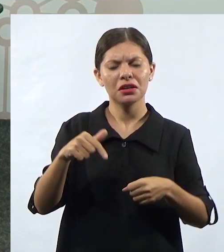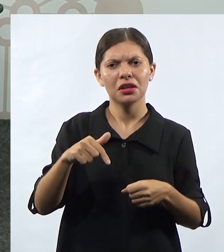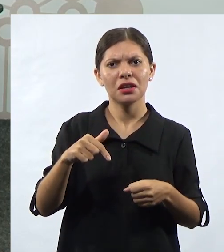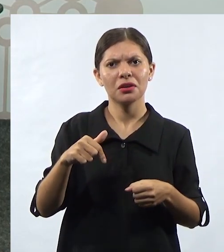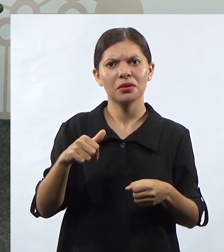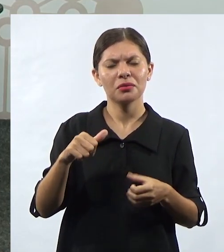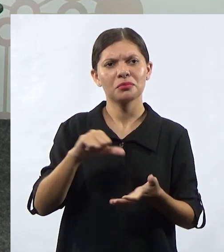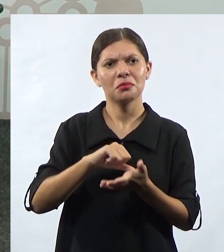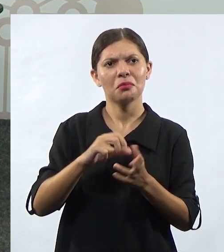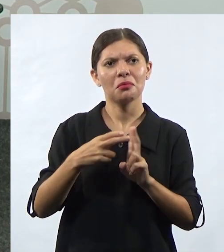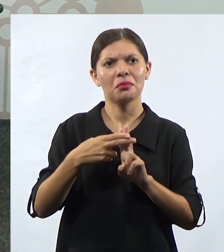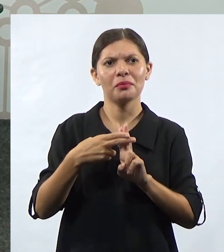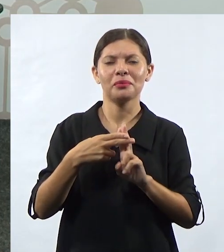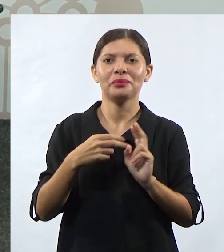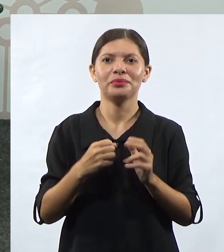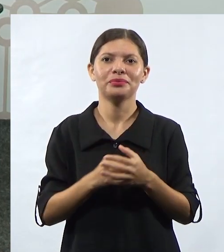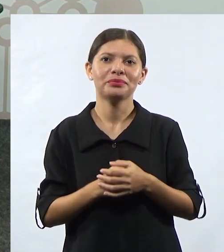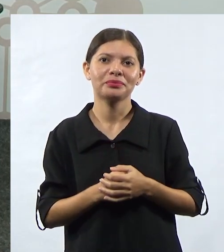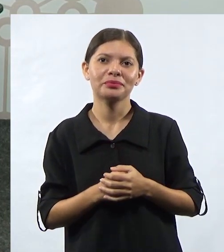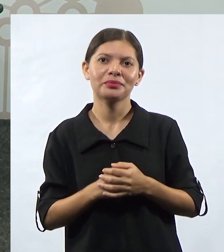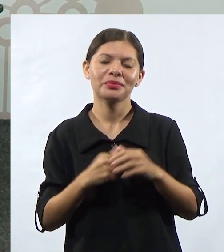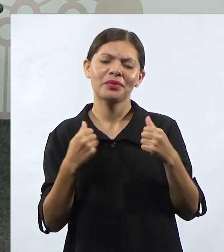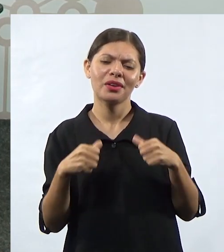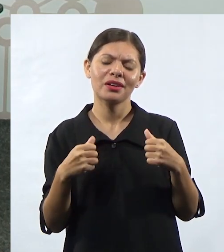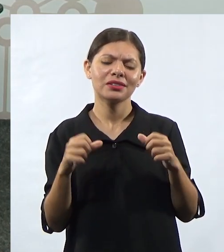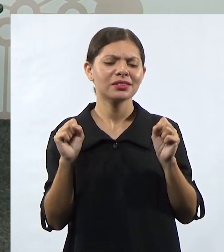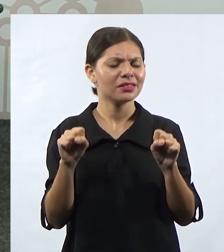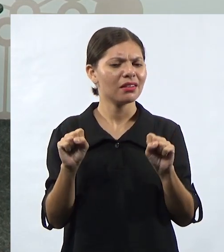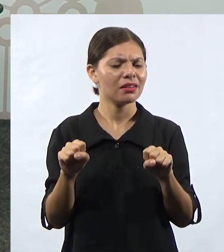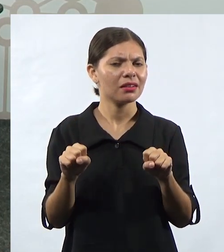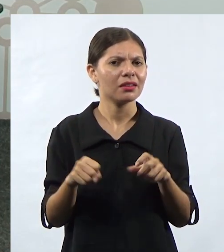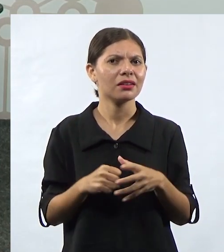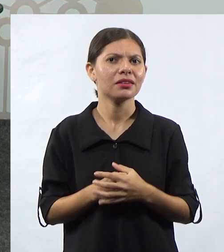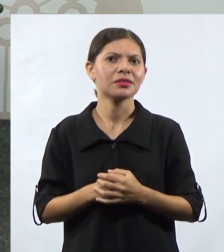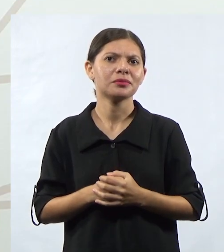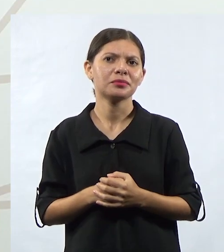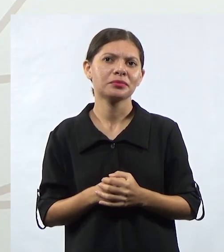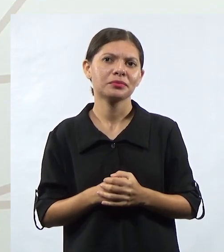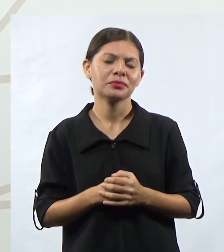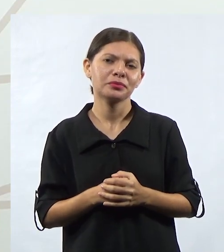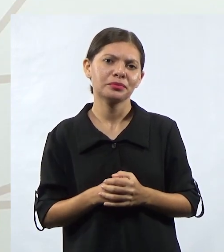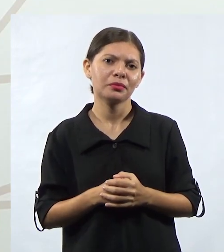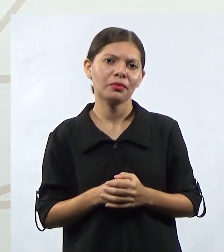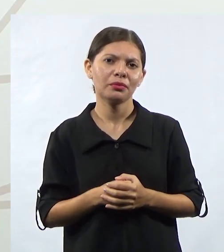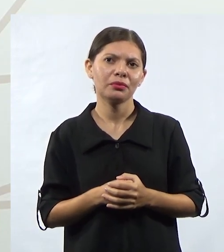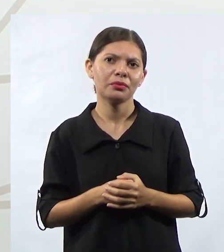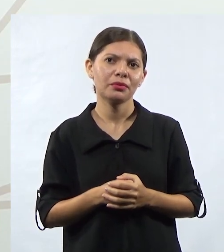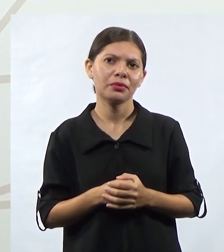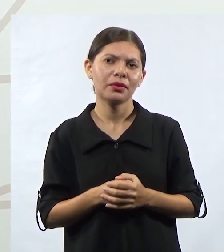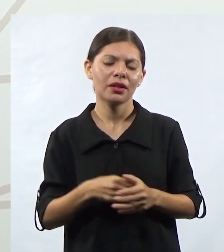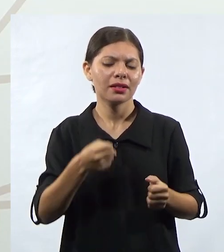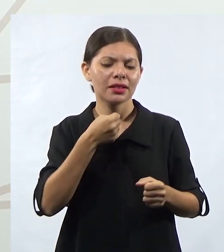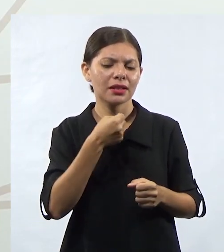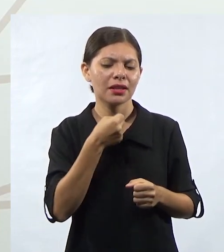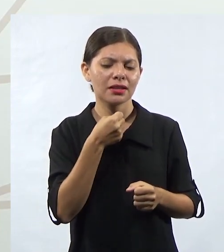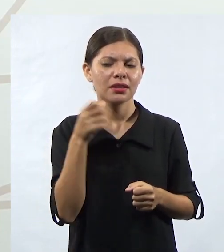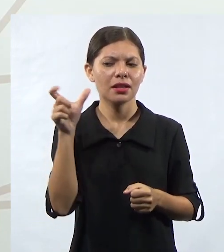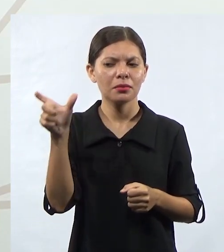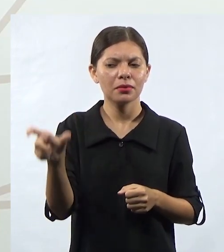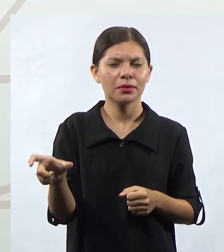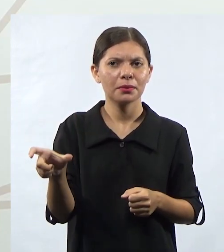Eu acho que sim, professora. Eu não sei, mas imagino que onde aquele